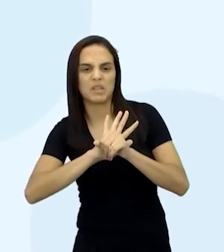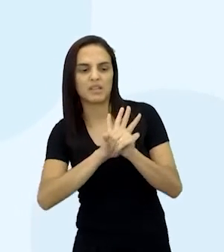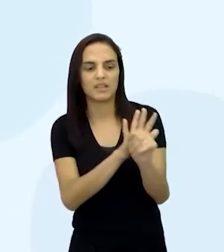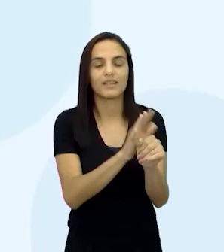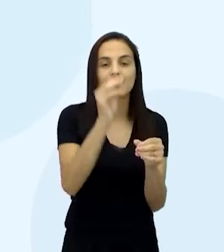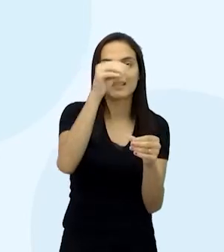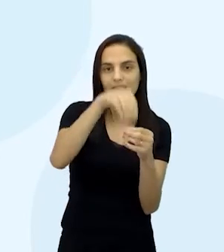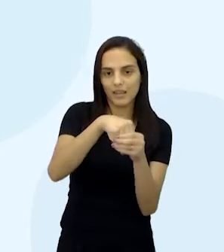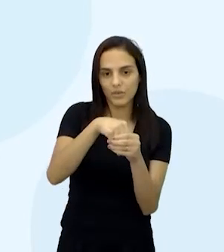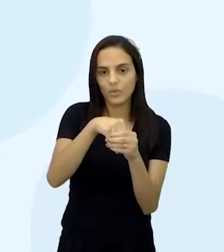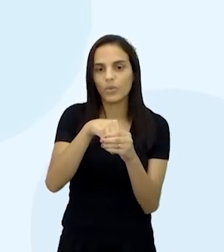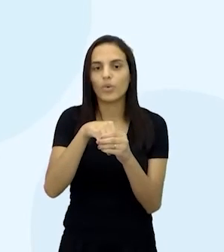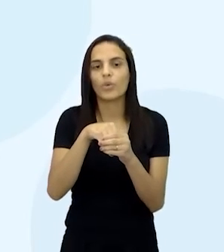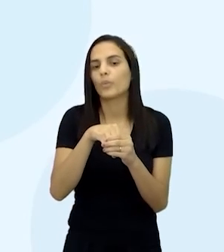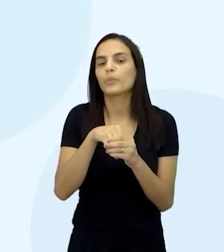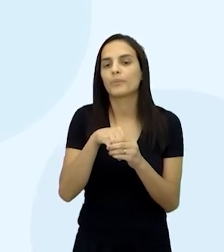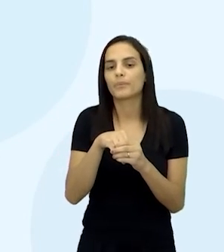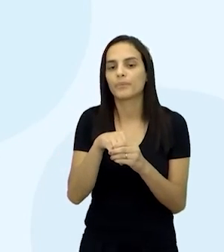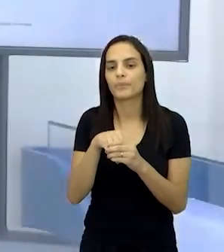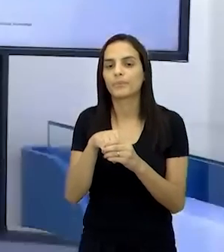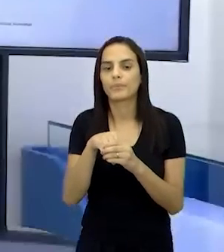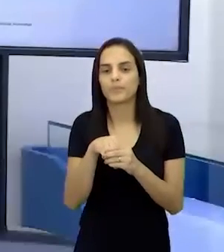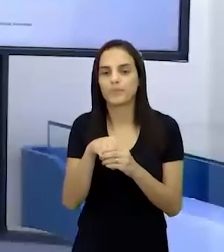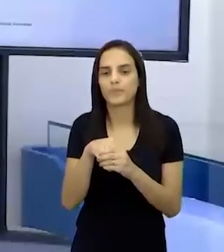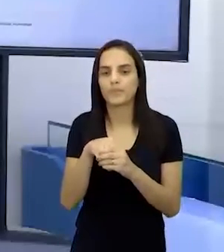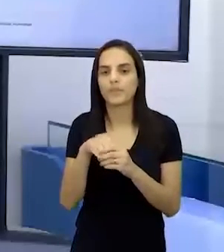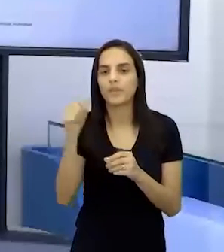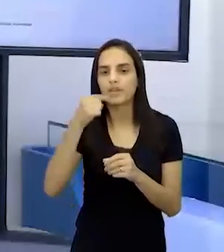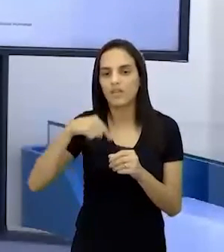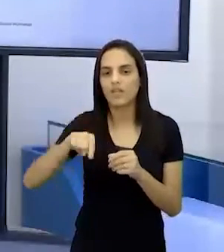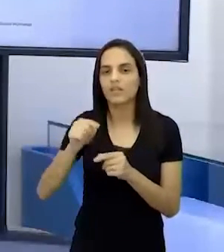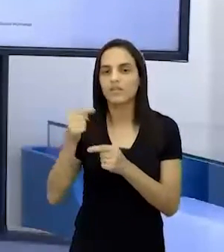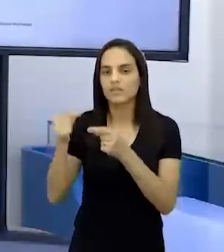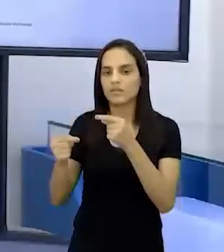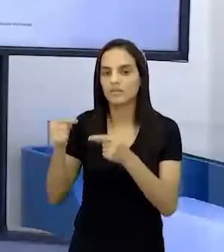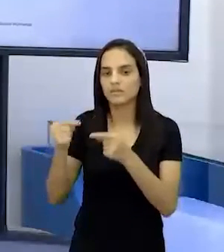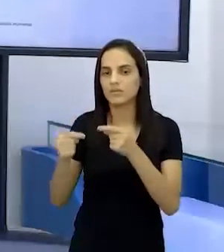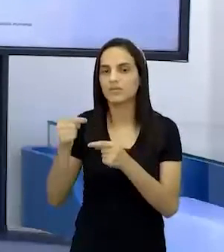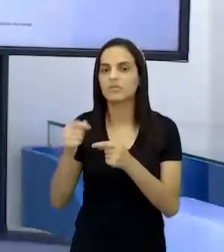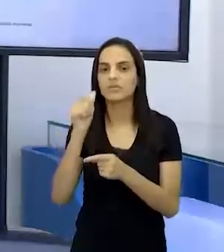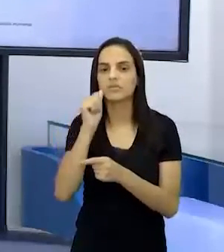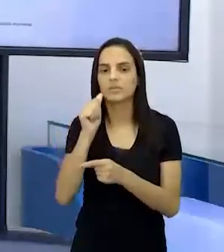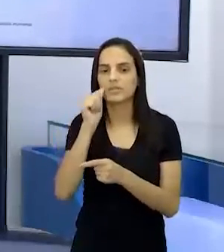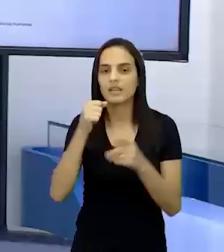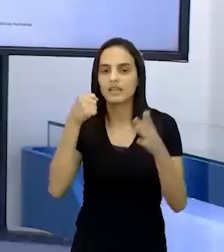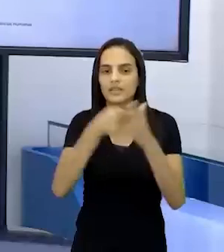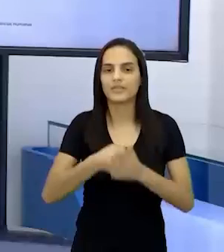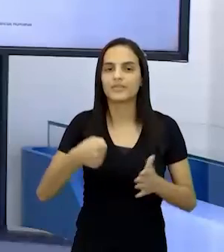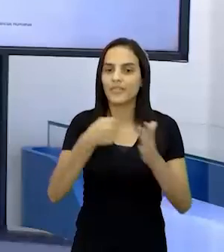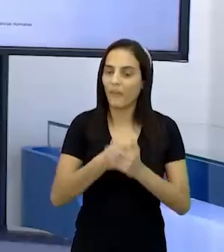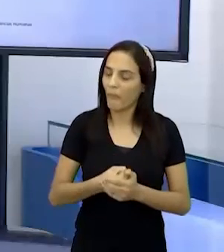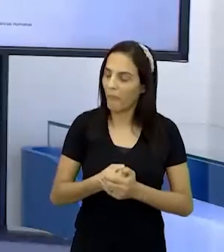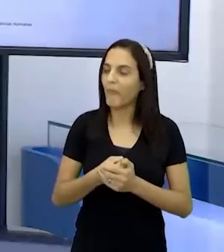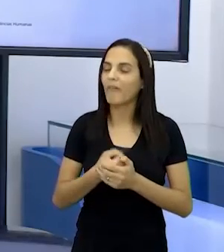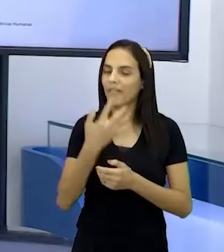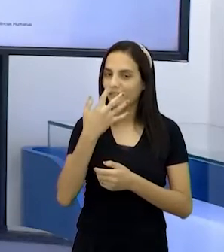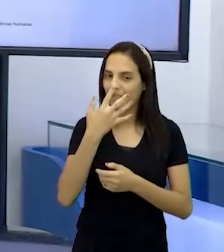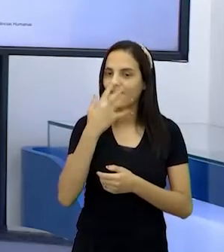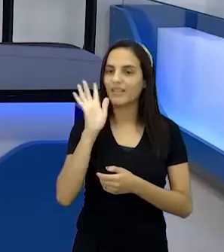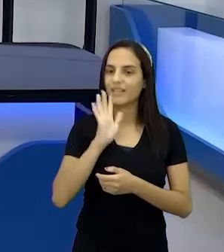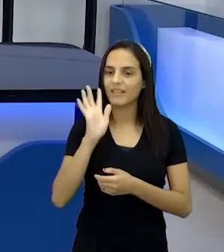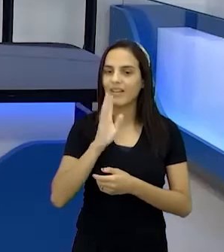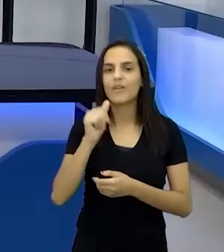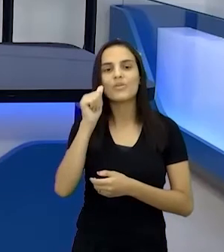no universo destas. Um spoiler bacana, a gente vai discutir sobre mulheres na luta. Mulheres na luta? Vamos falar.